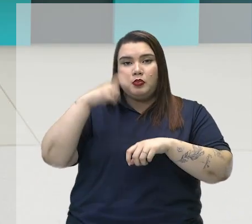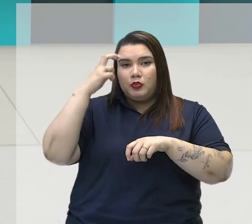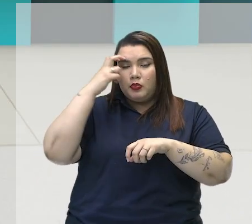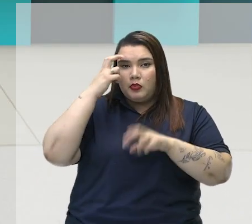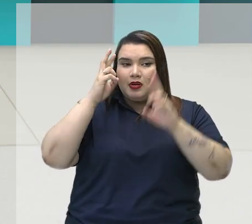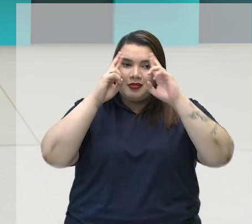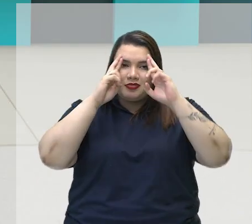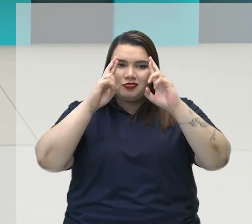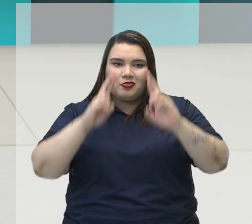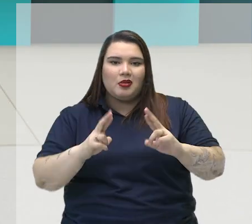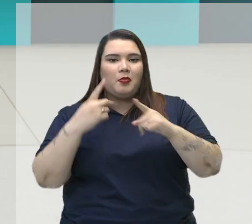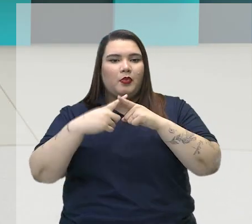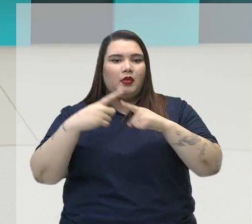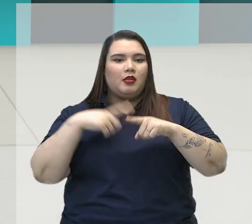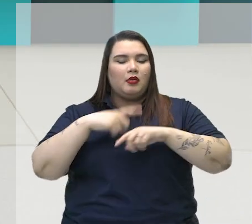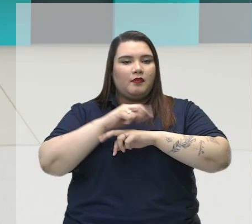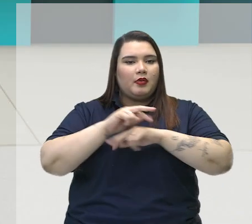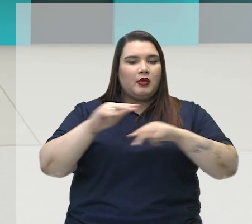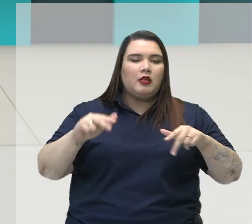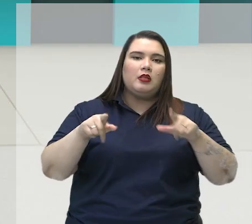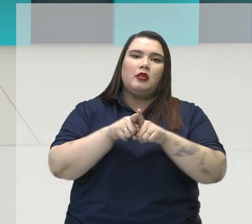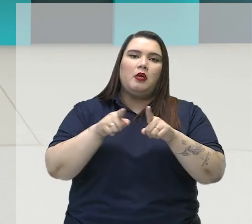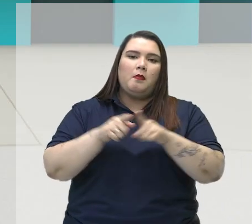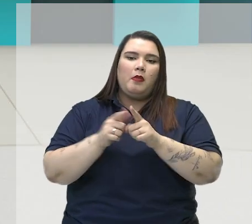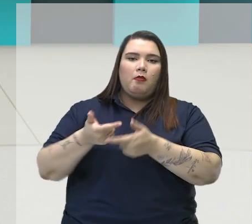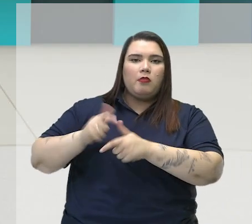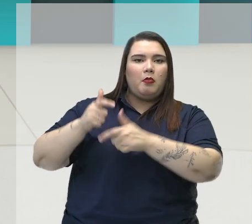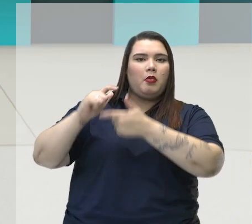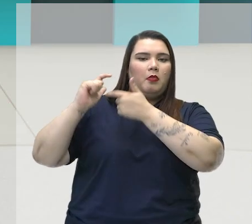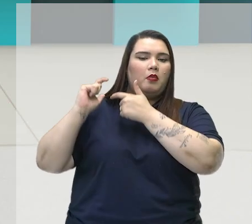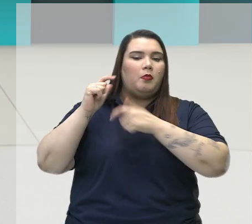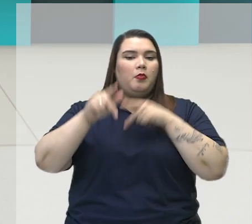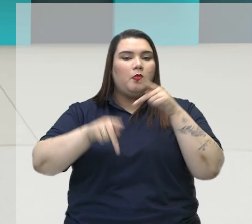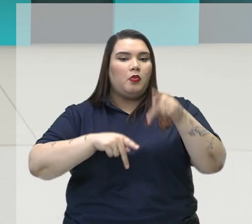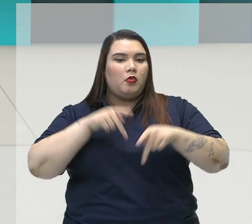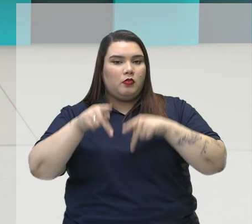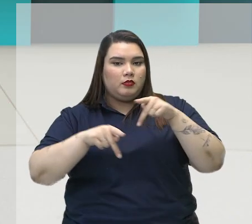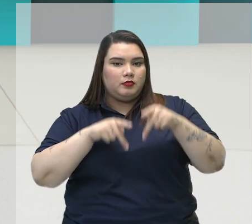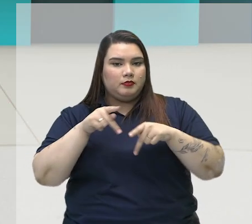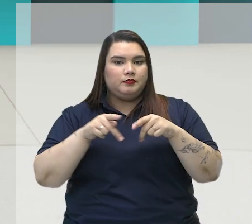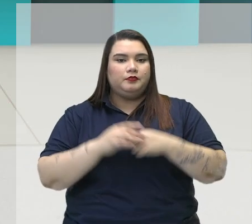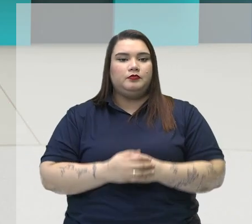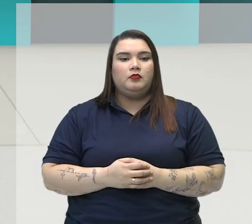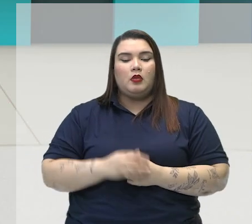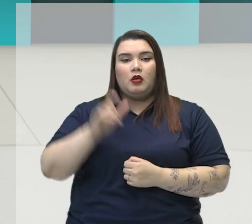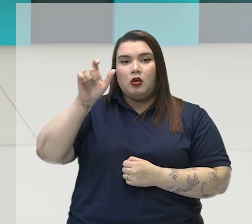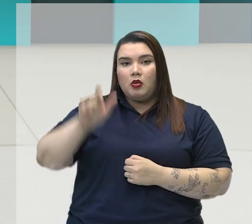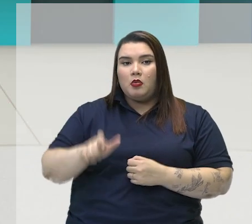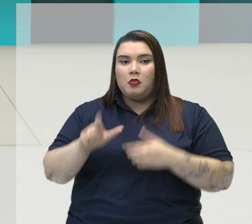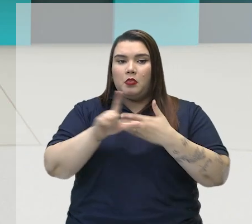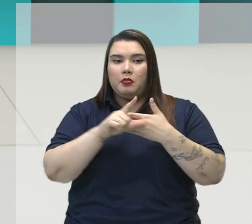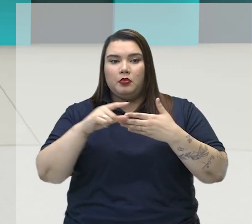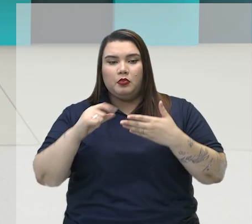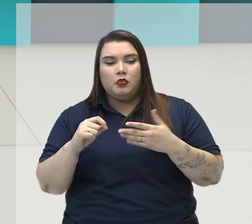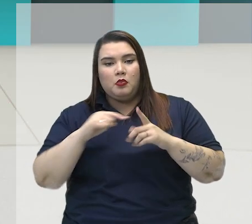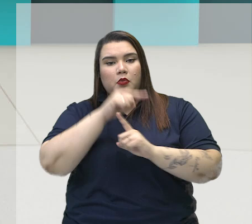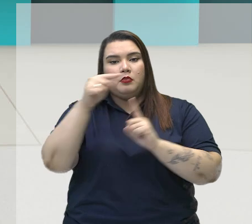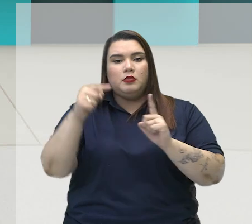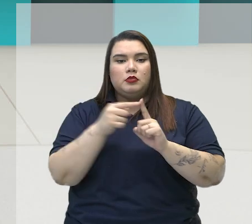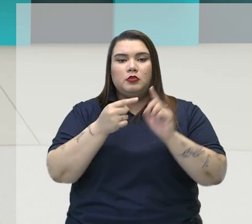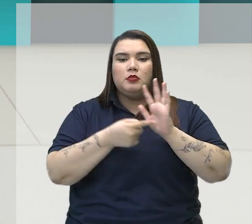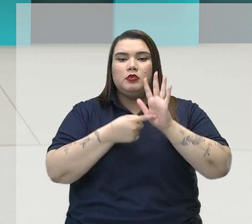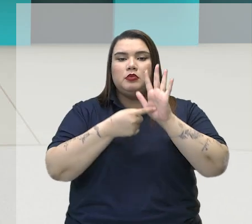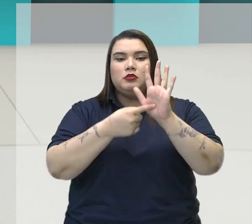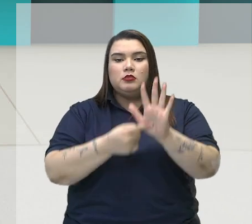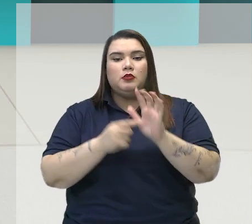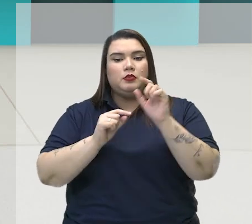respeito à diversidade cultural e à ancestralidade dos povos. Eduardo Cobra buscou mostrar que